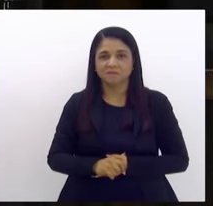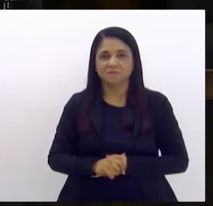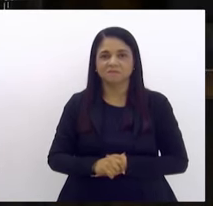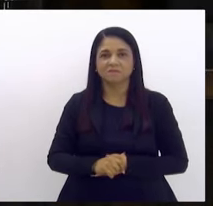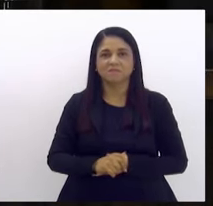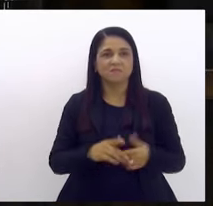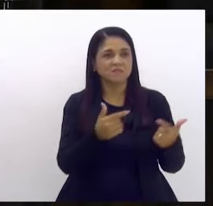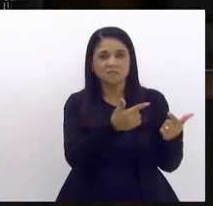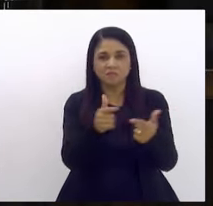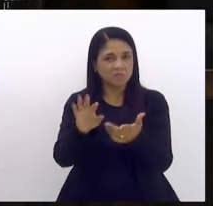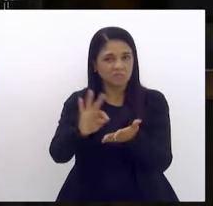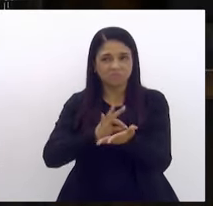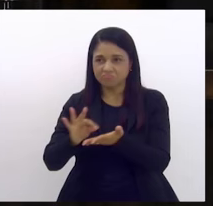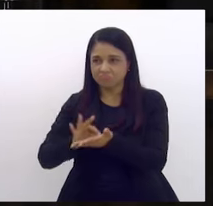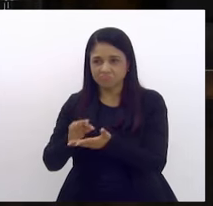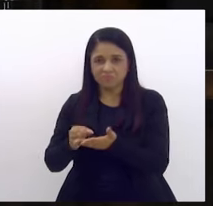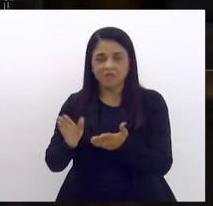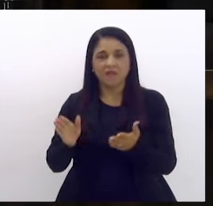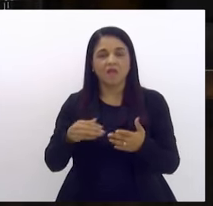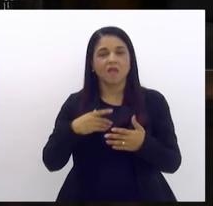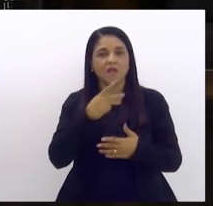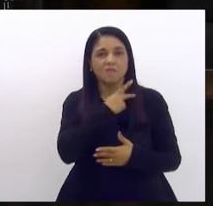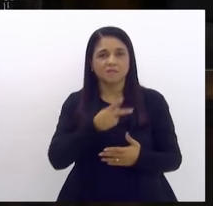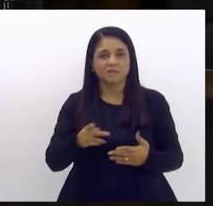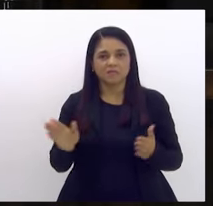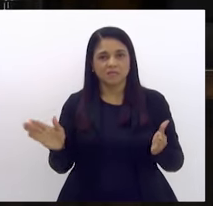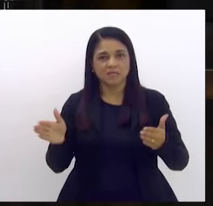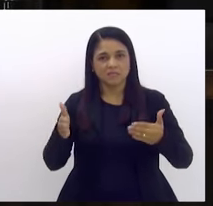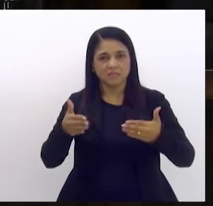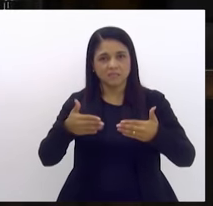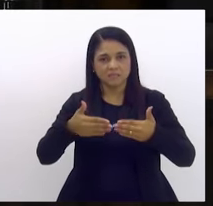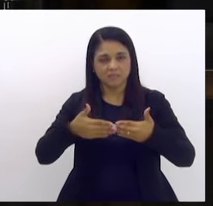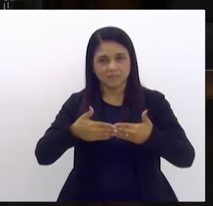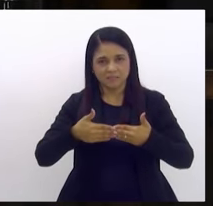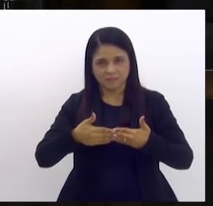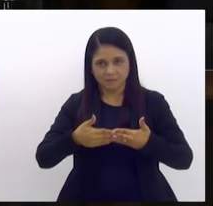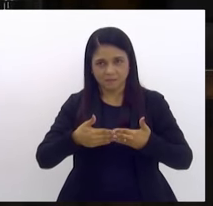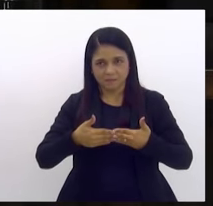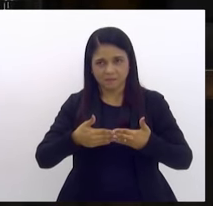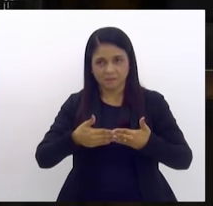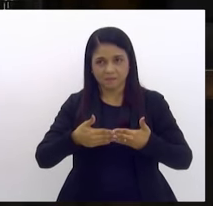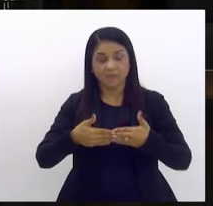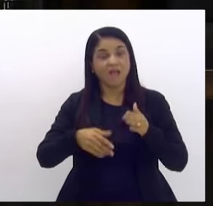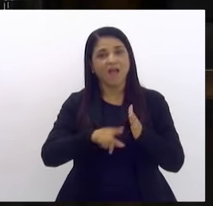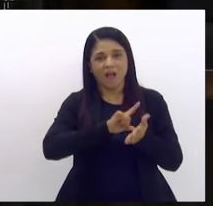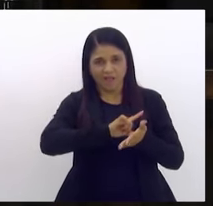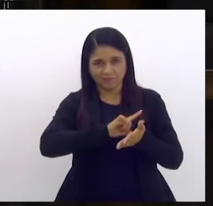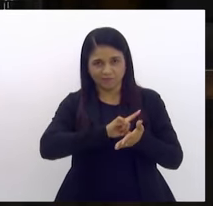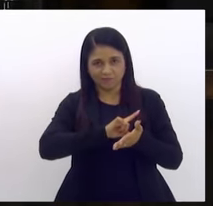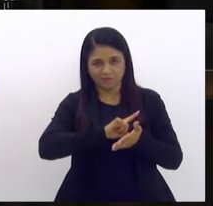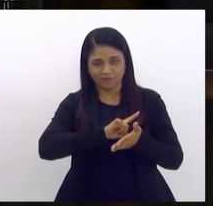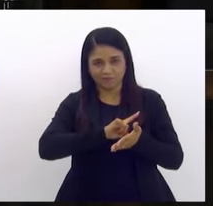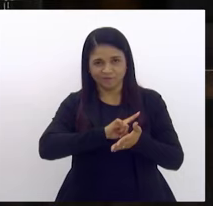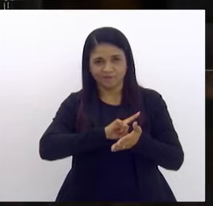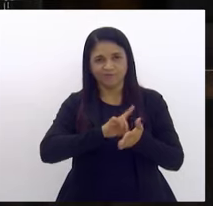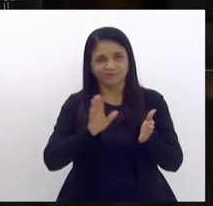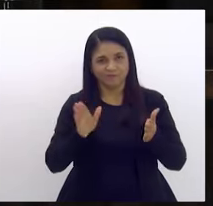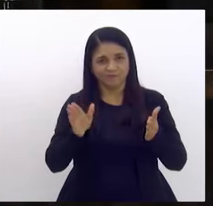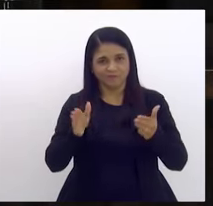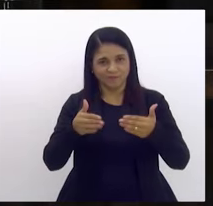mais oradores inscritos, a presidência declara, antes de declarar a sessão, dizer que nós